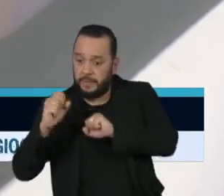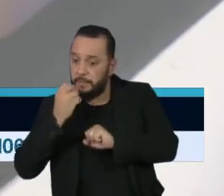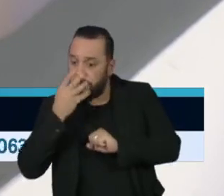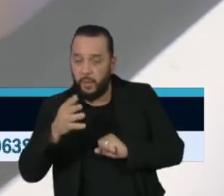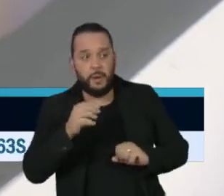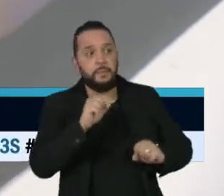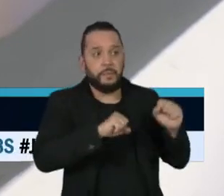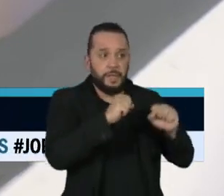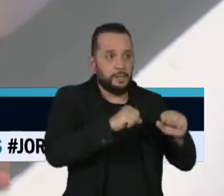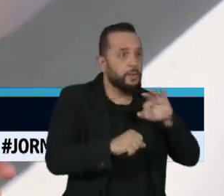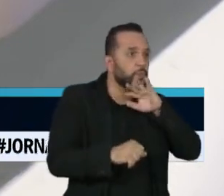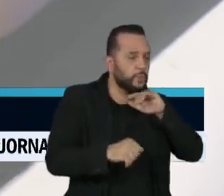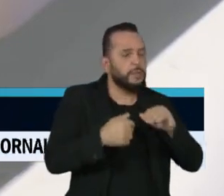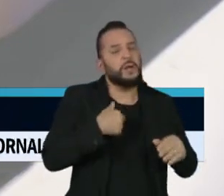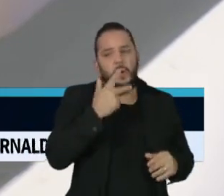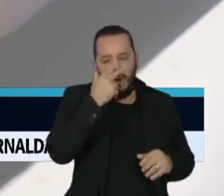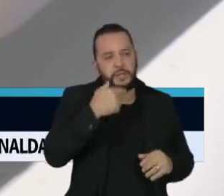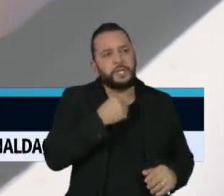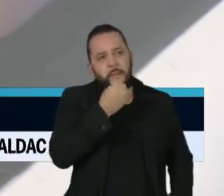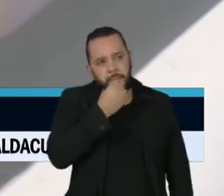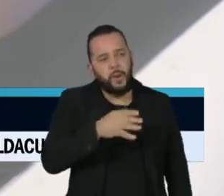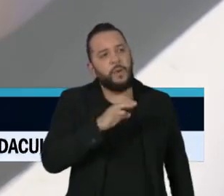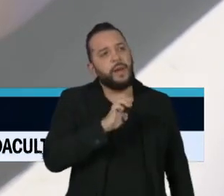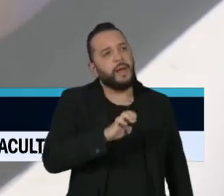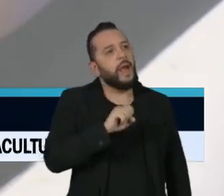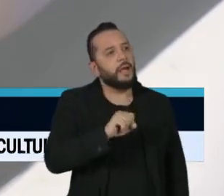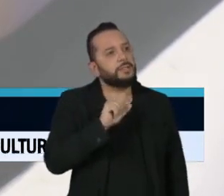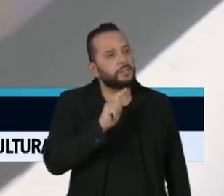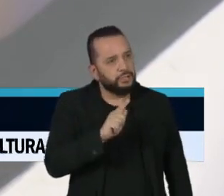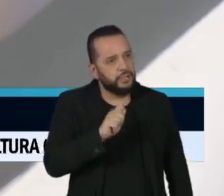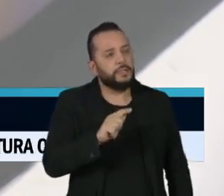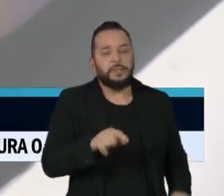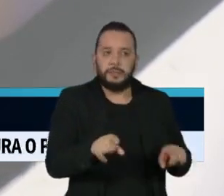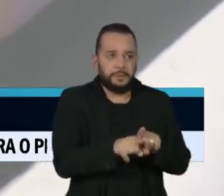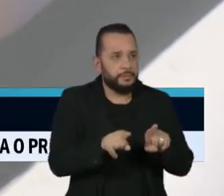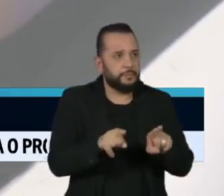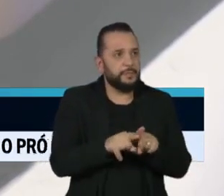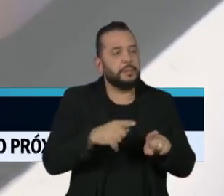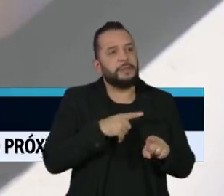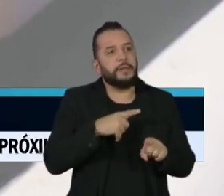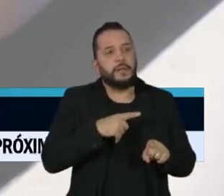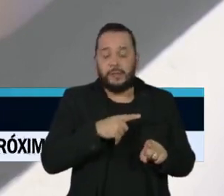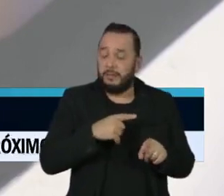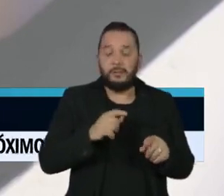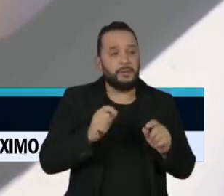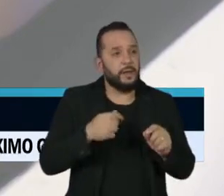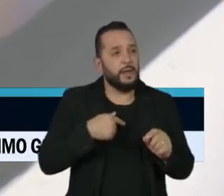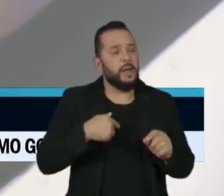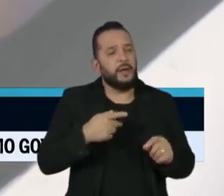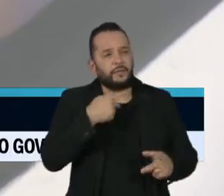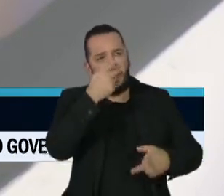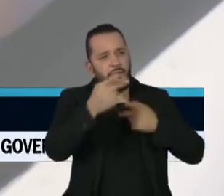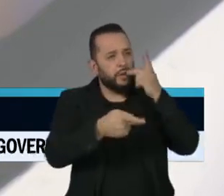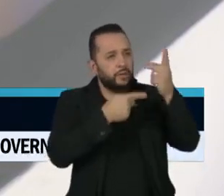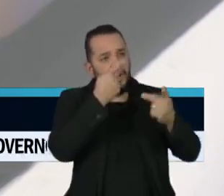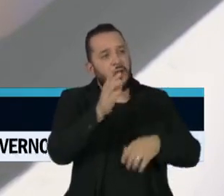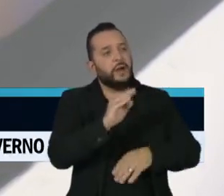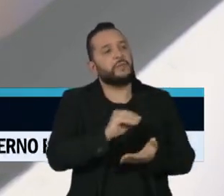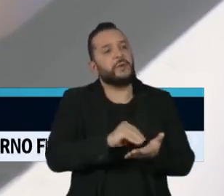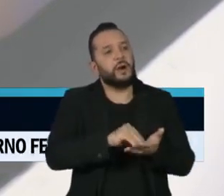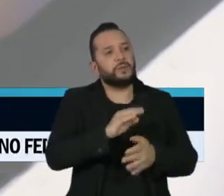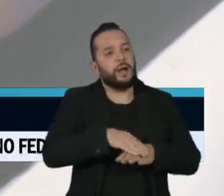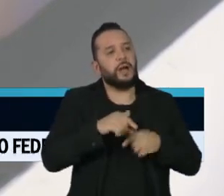é bem-vindo ESG, mas eu acho que tem muita conversa e pouca ação. Acho que o ESG